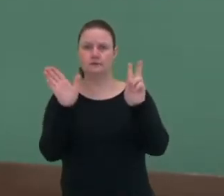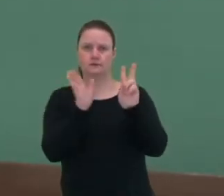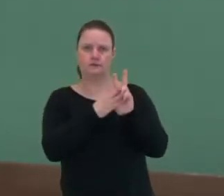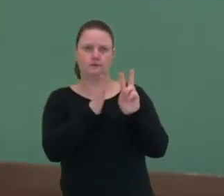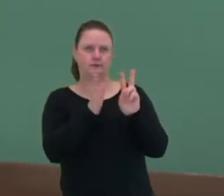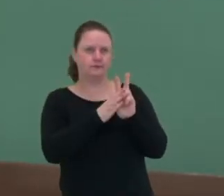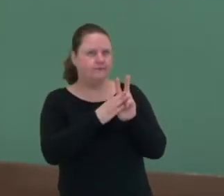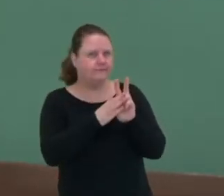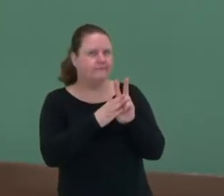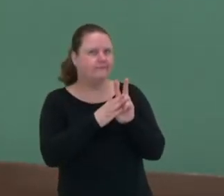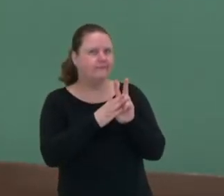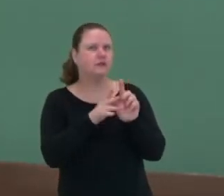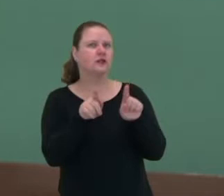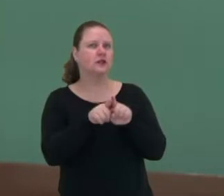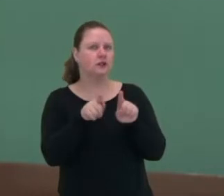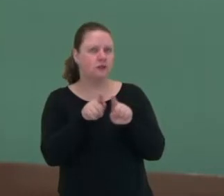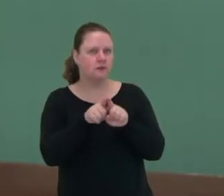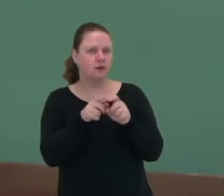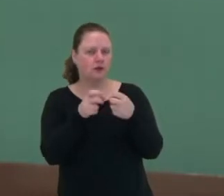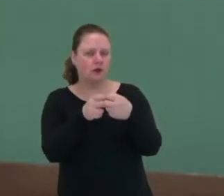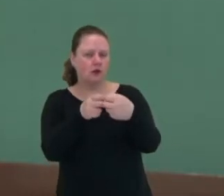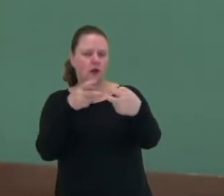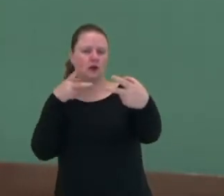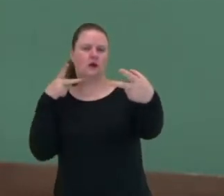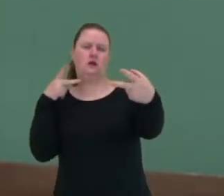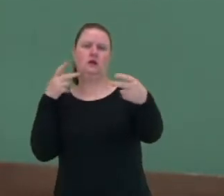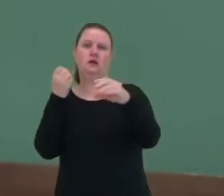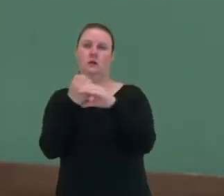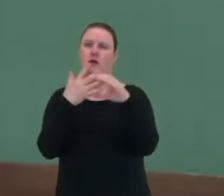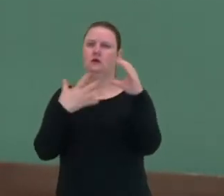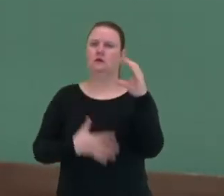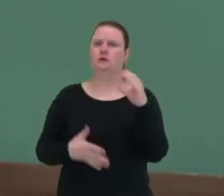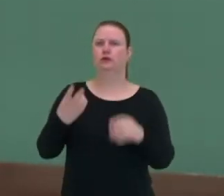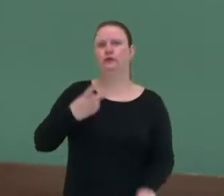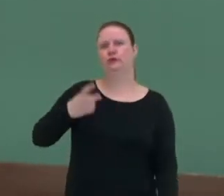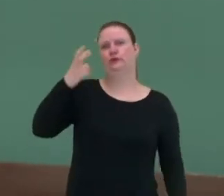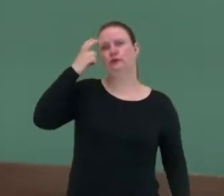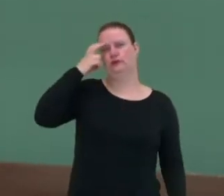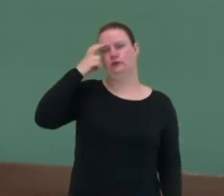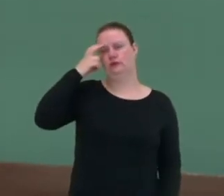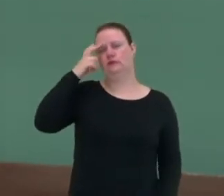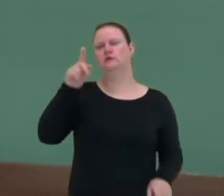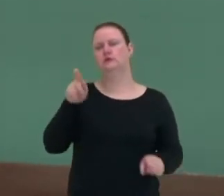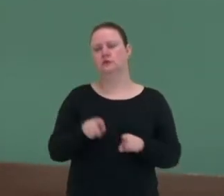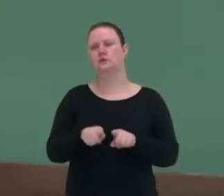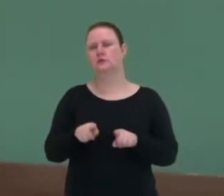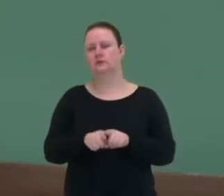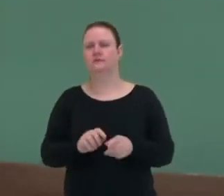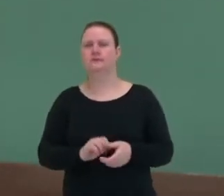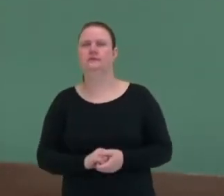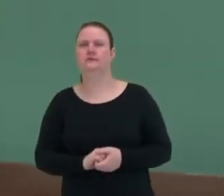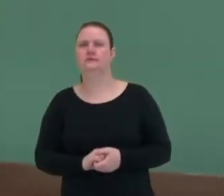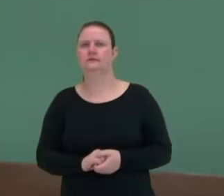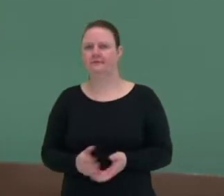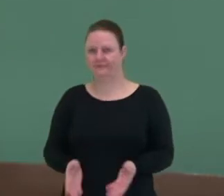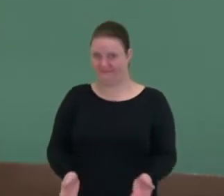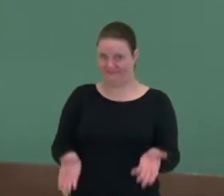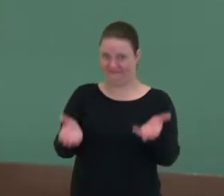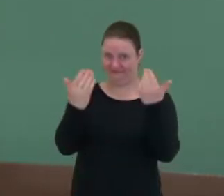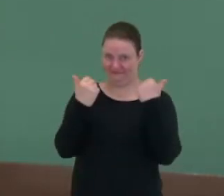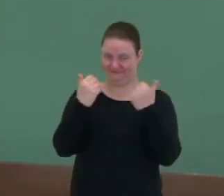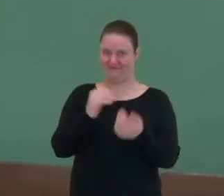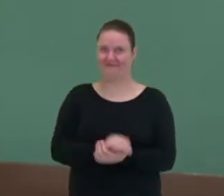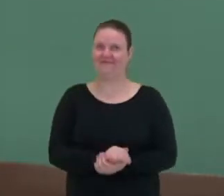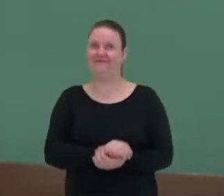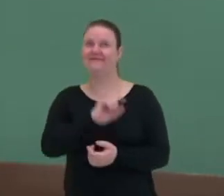né? Até o tiro com arco tem uma característica cultural para esses povos indígenas. Então, vamos em frente? O que